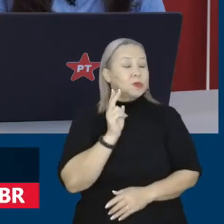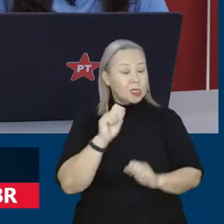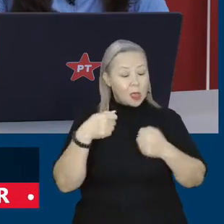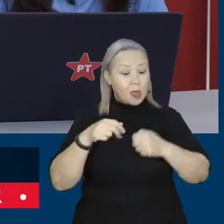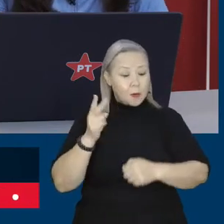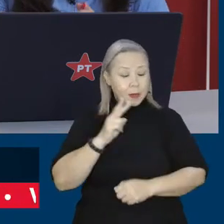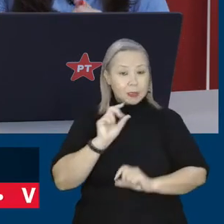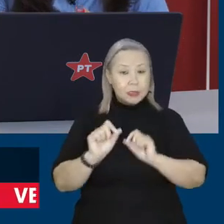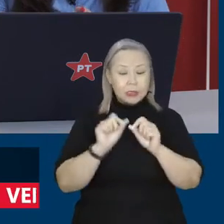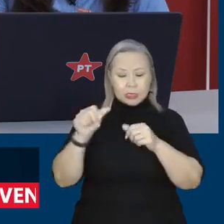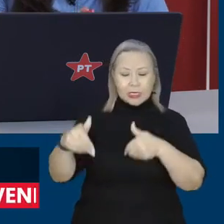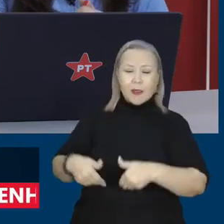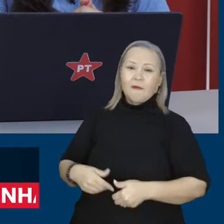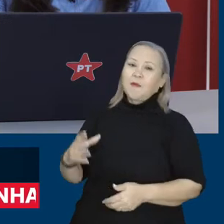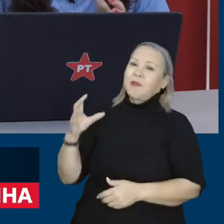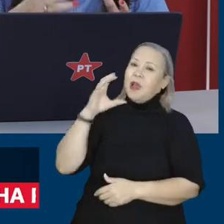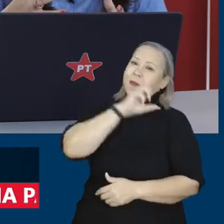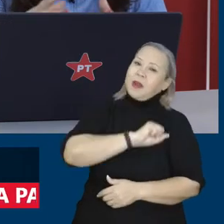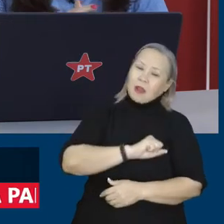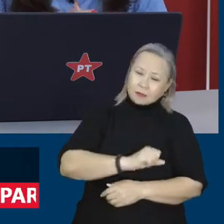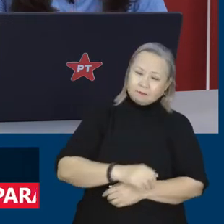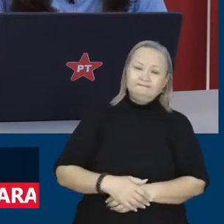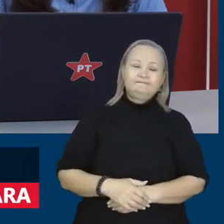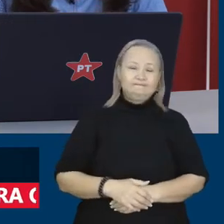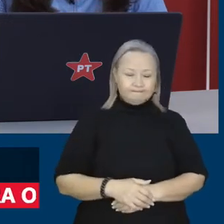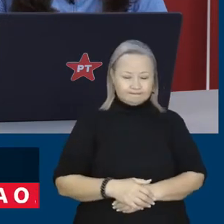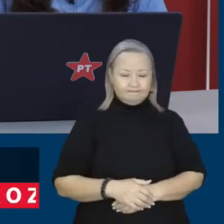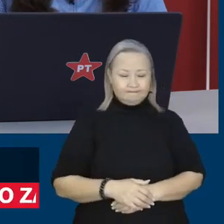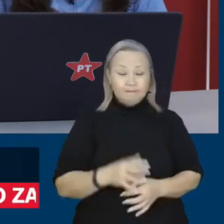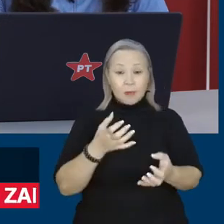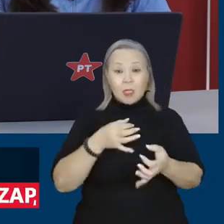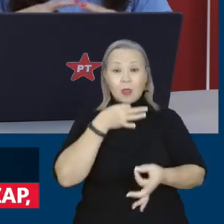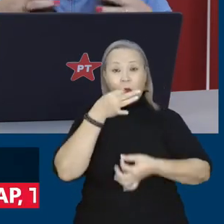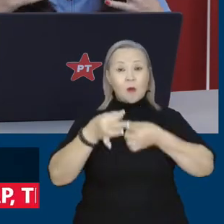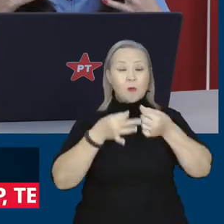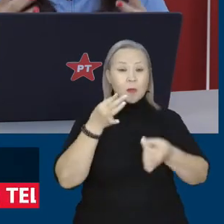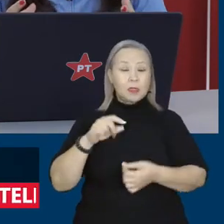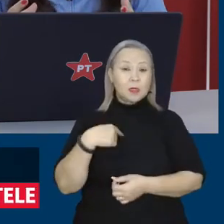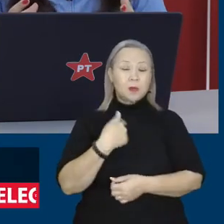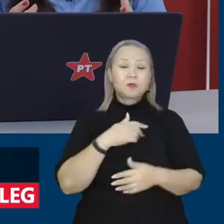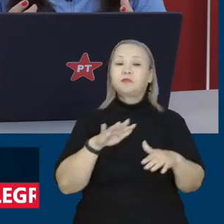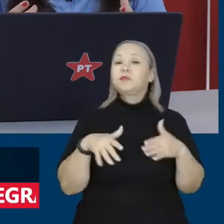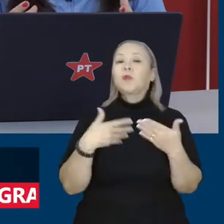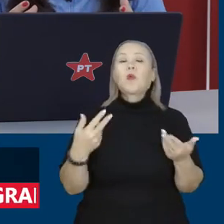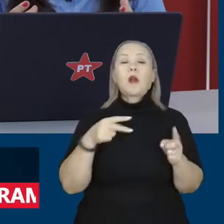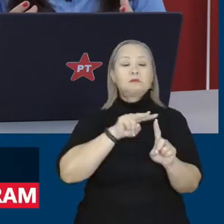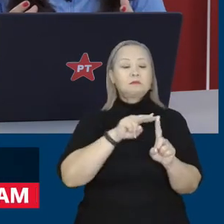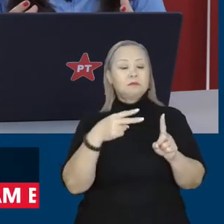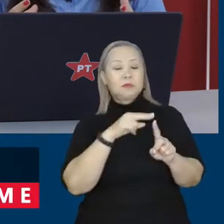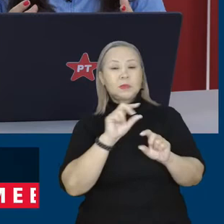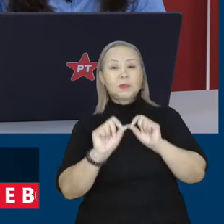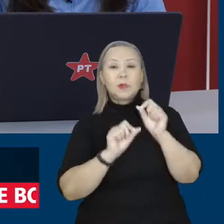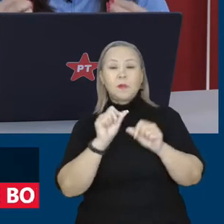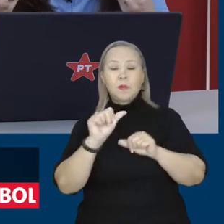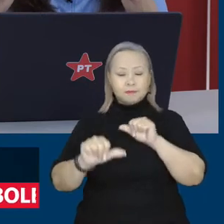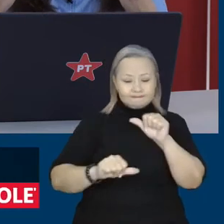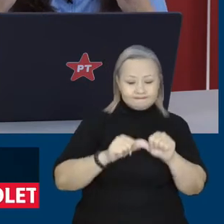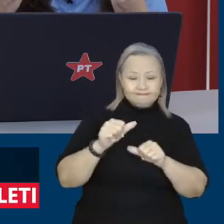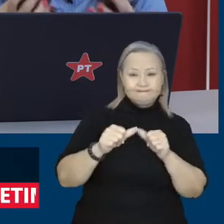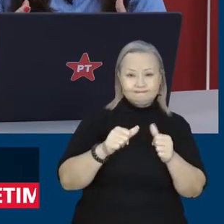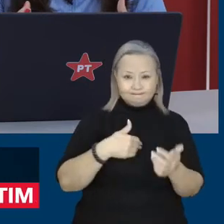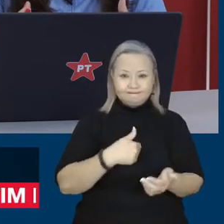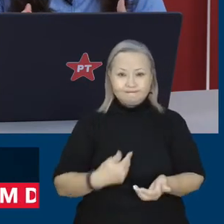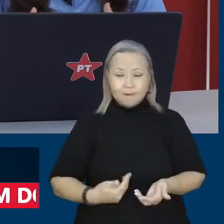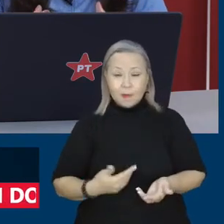e quem tem fome tem pressa Eu queria que seu comentasse aqui com a gente também quais as expectativas para essa tramitação e